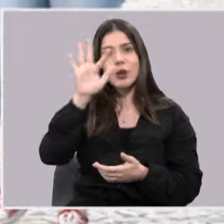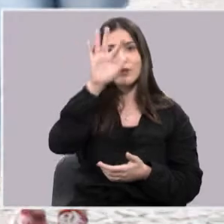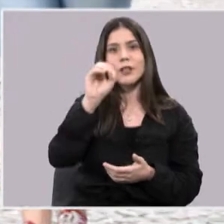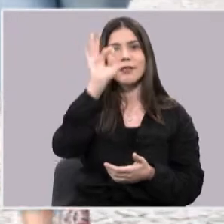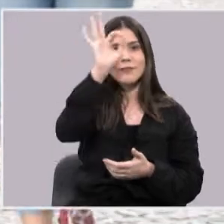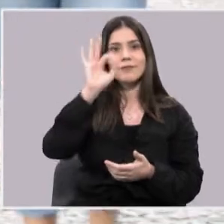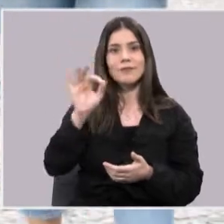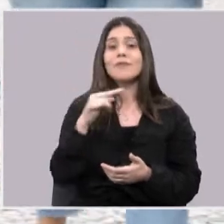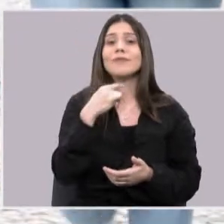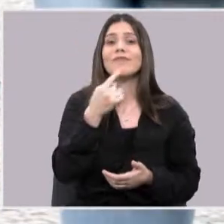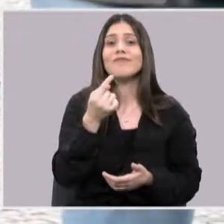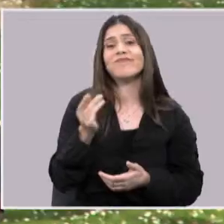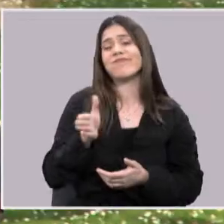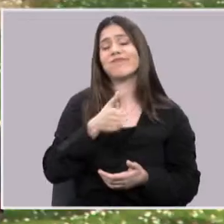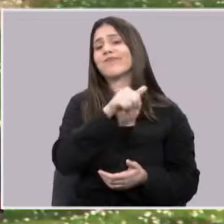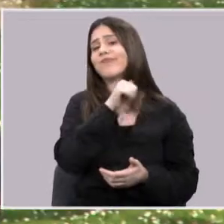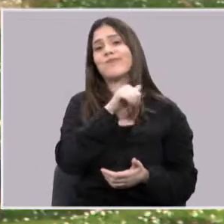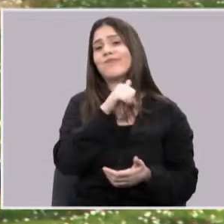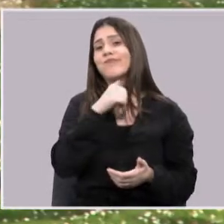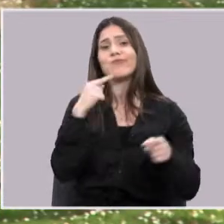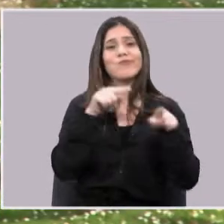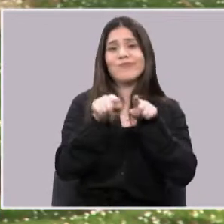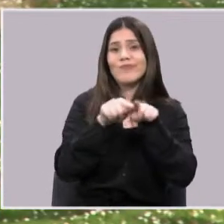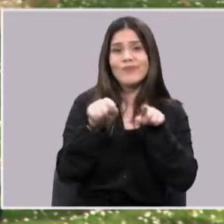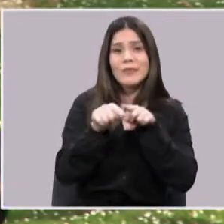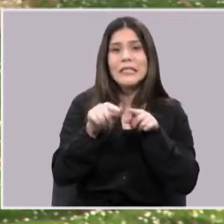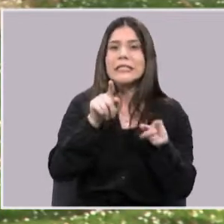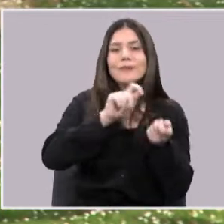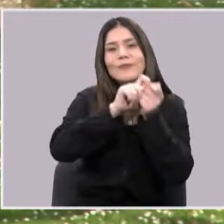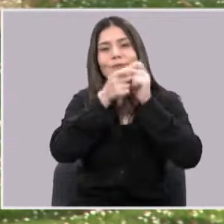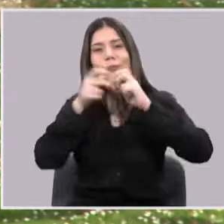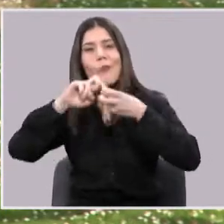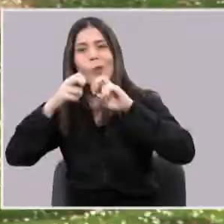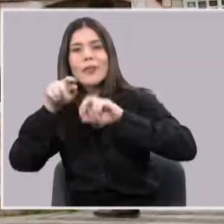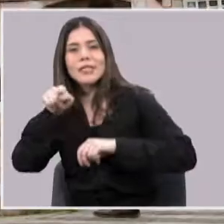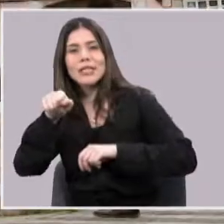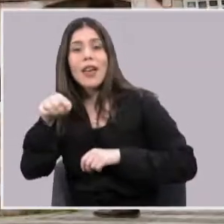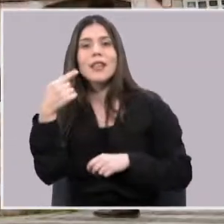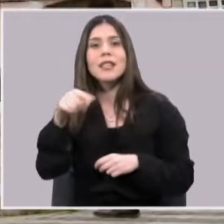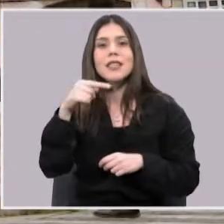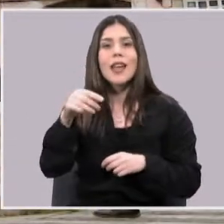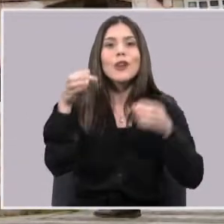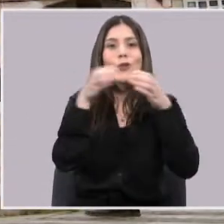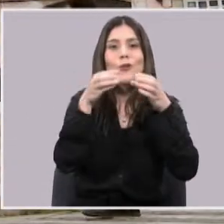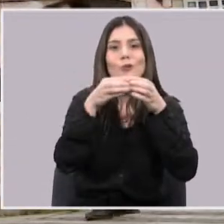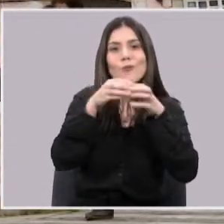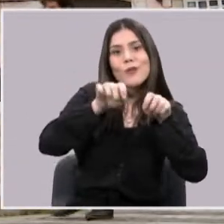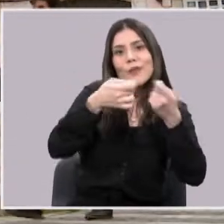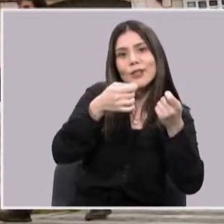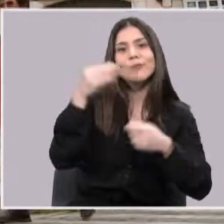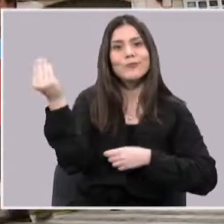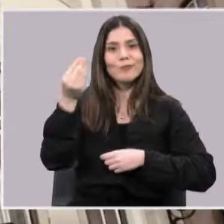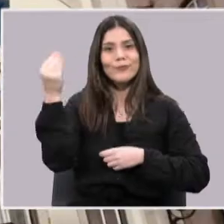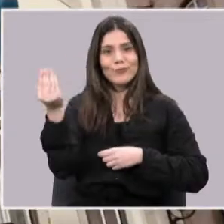2018, 40% dos jovens diz não querer saber de política. Para dar a volta a este problema, existem as